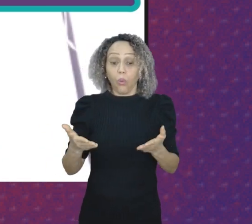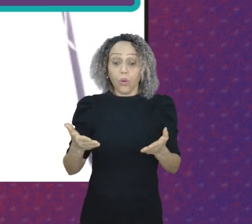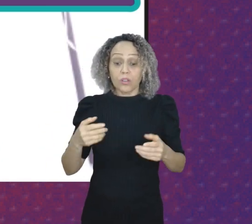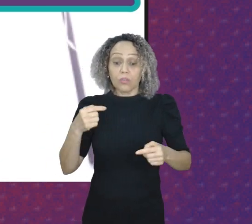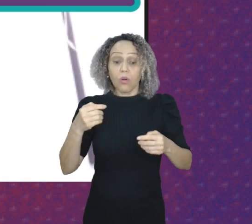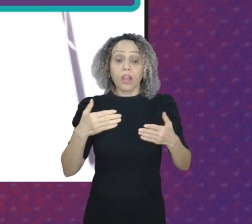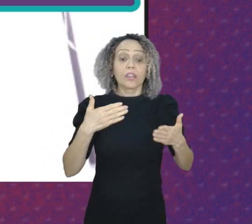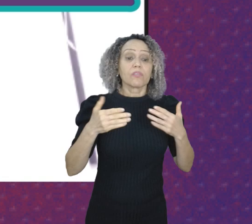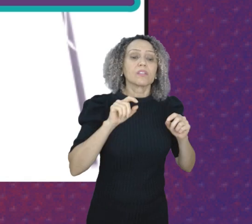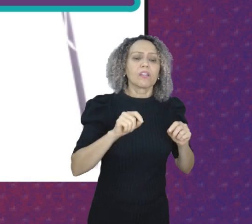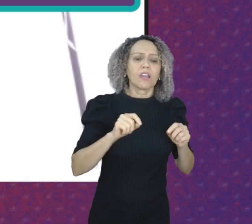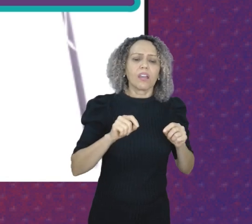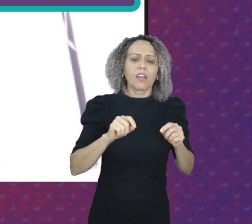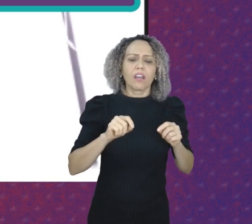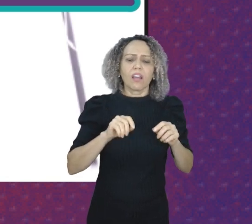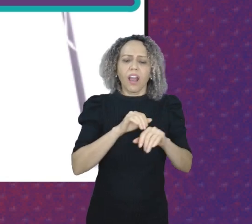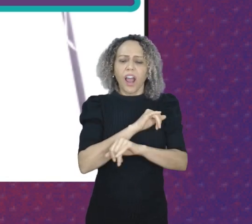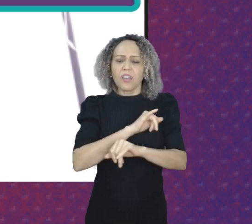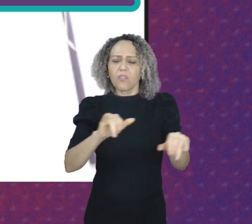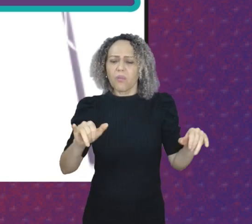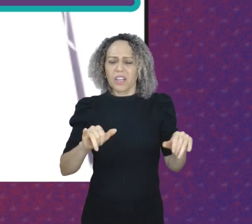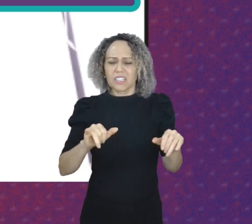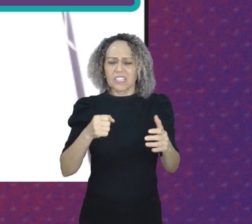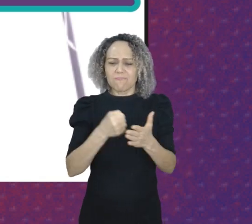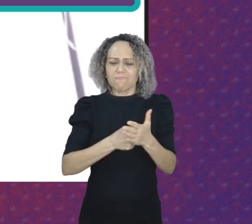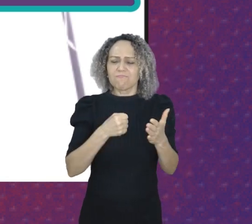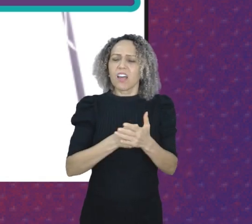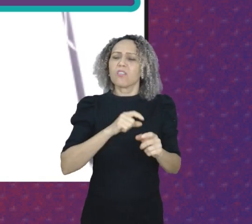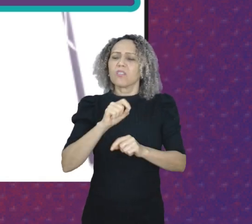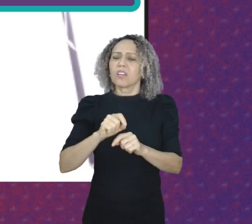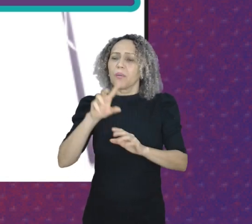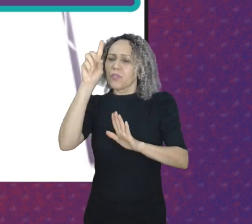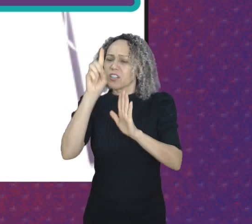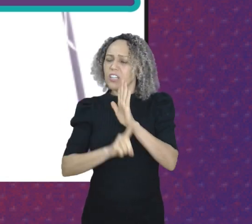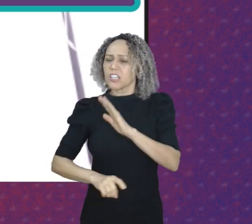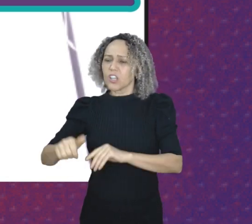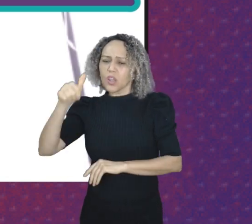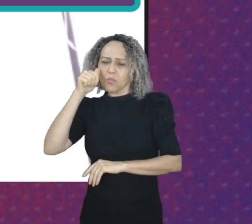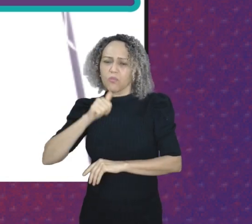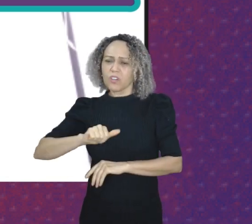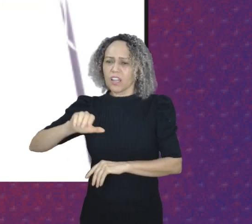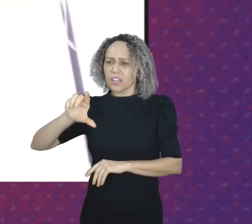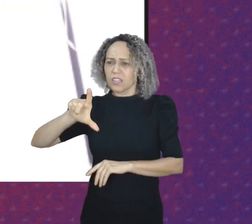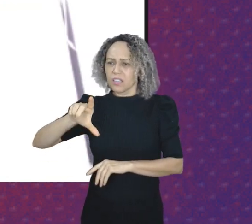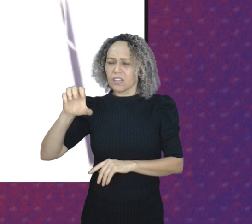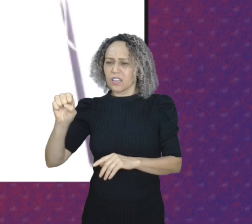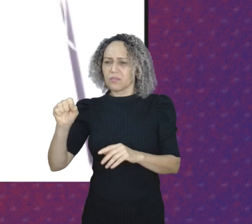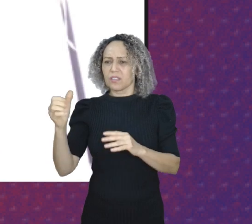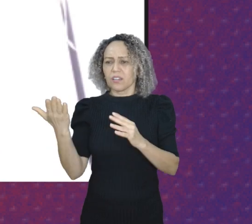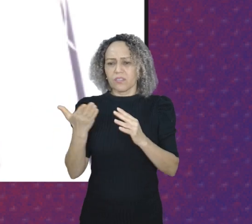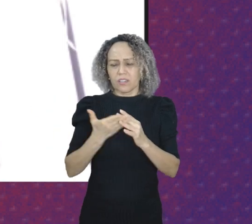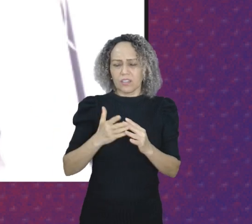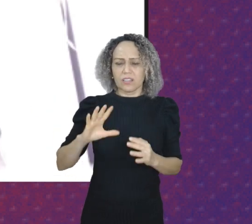por direitos de mulheres lésbicas, bissexuais, travestis e transexuais.